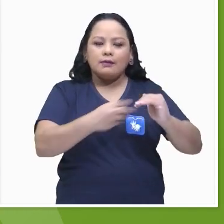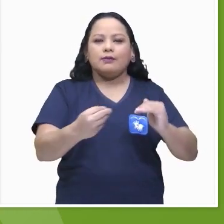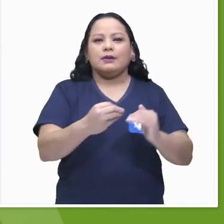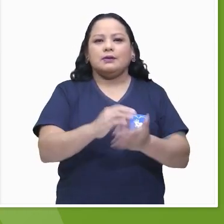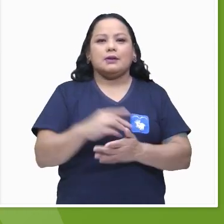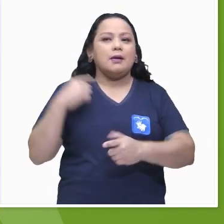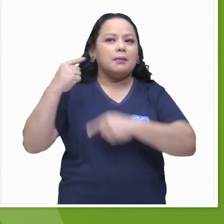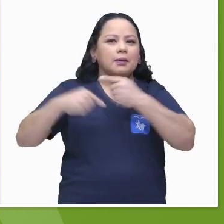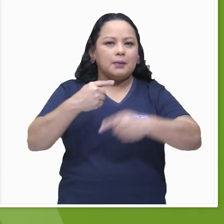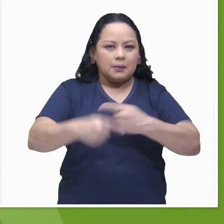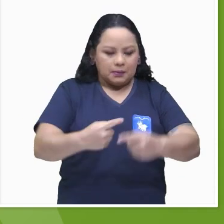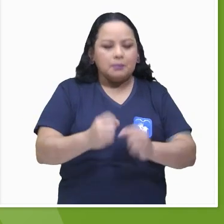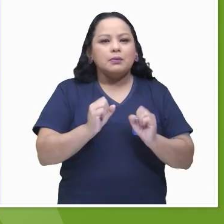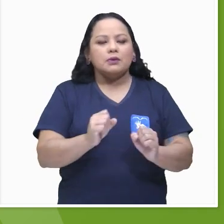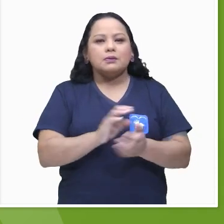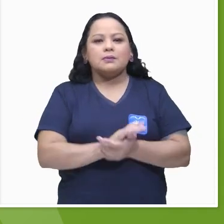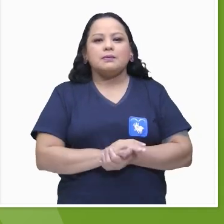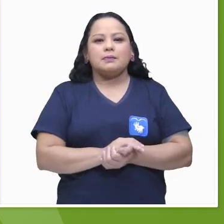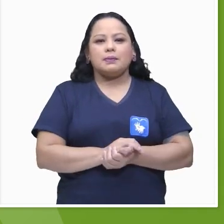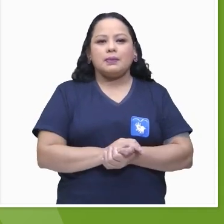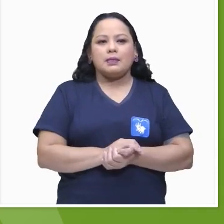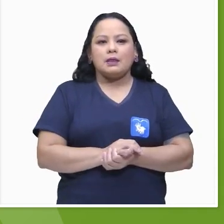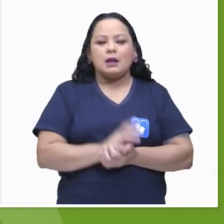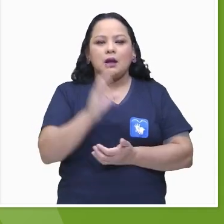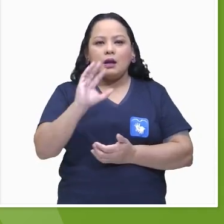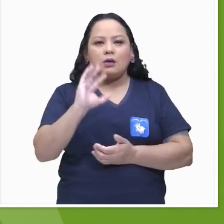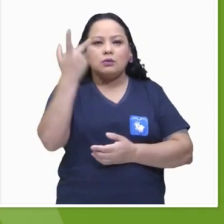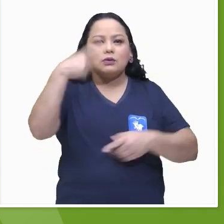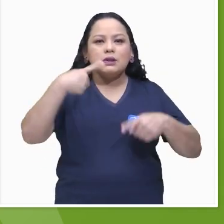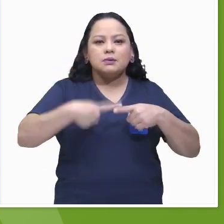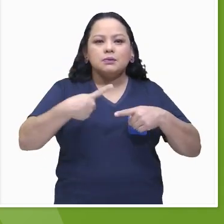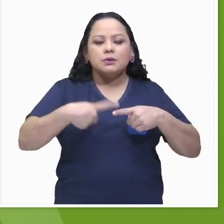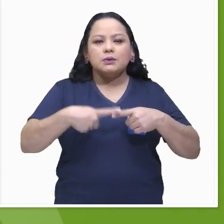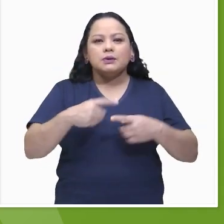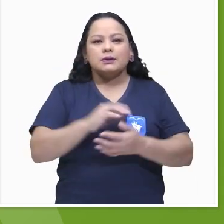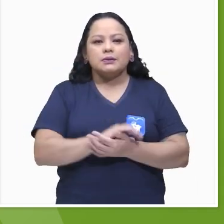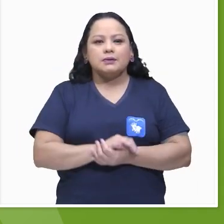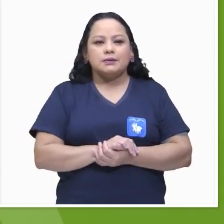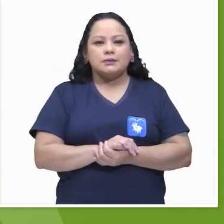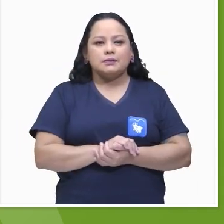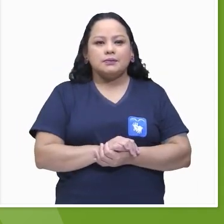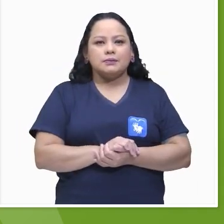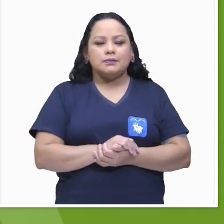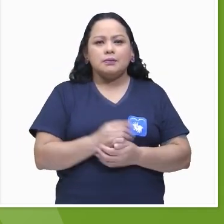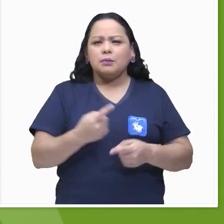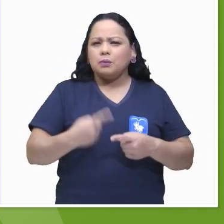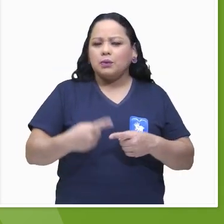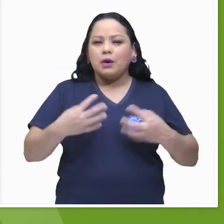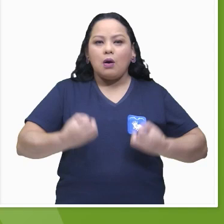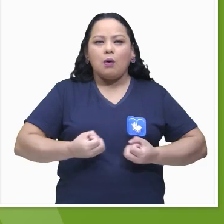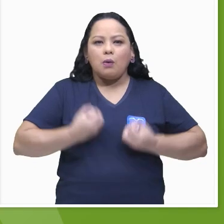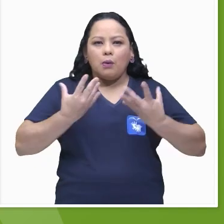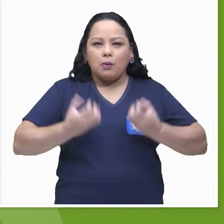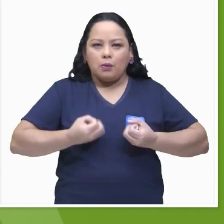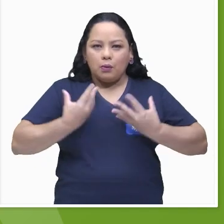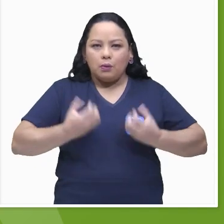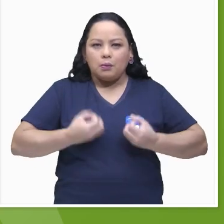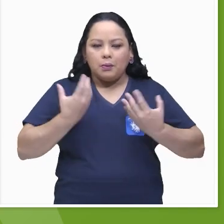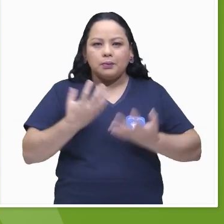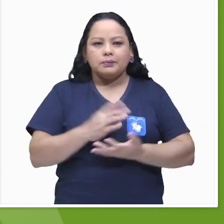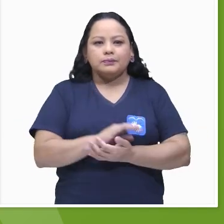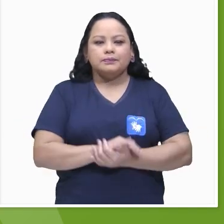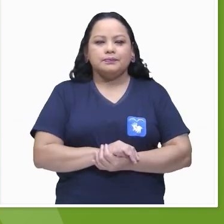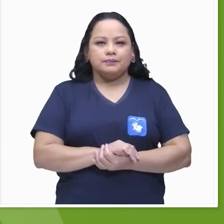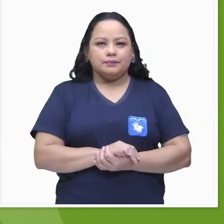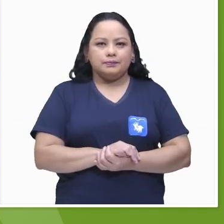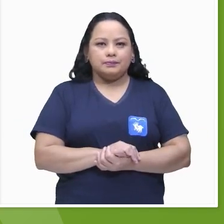caracteres sexuais secundários, eles acontecem por conta dos hormônios, certo? Então